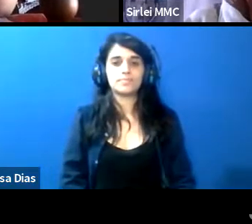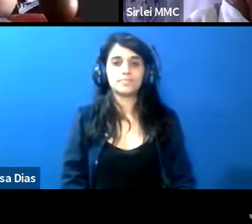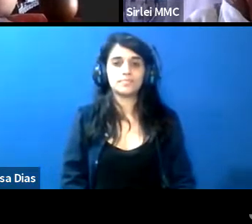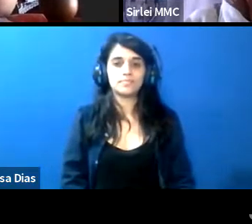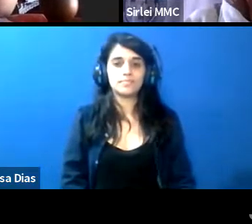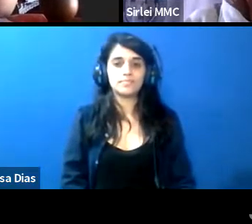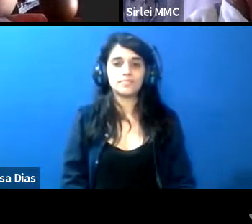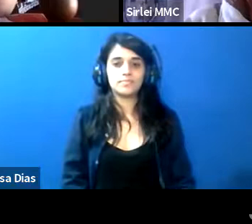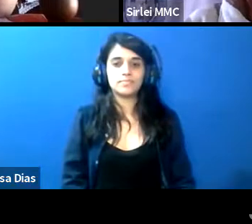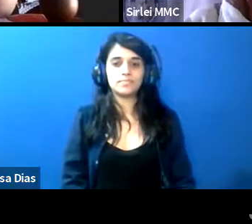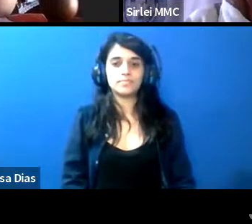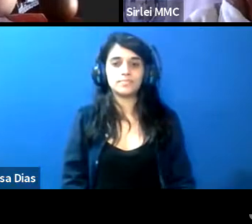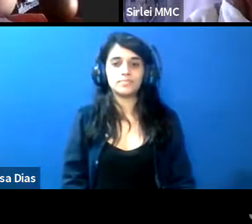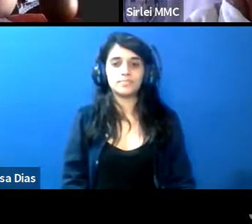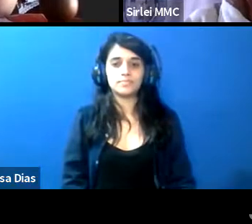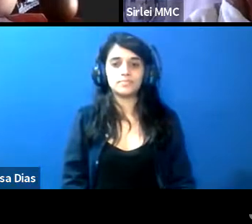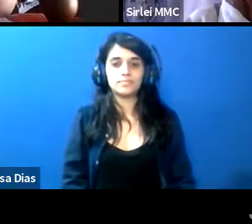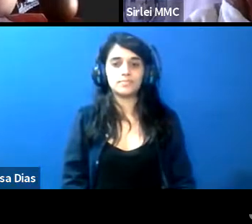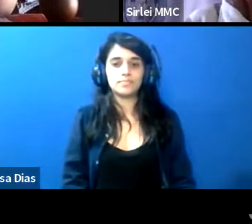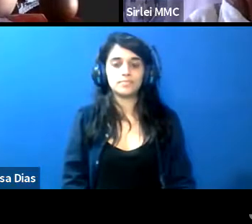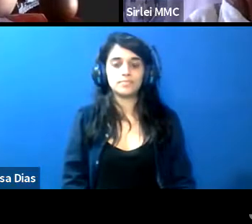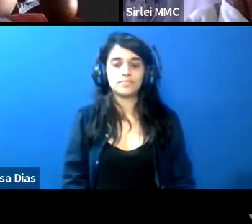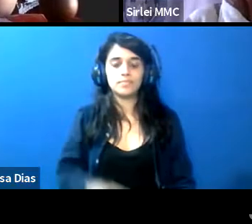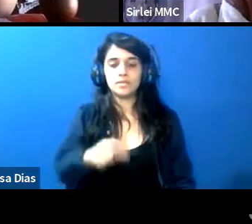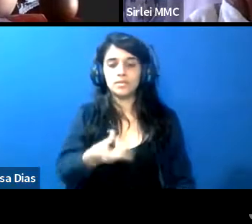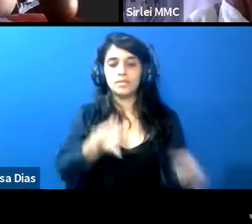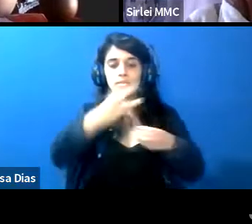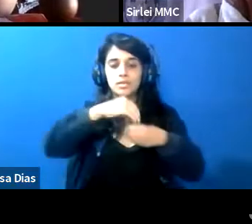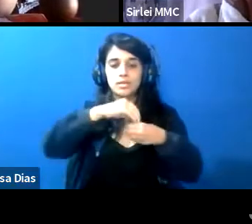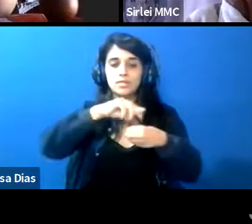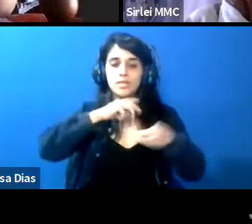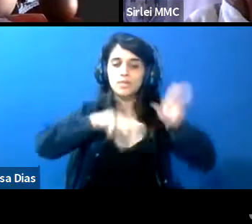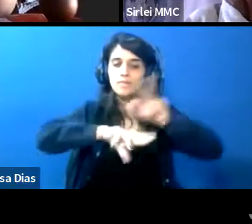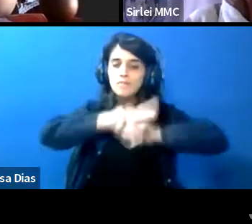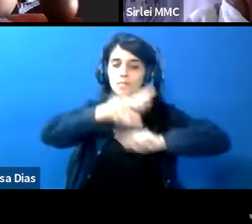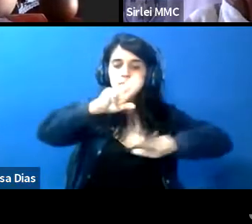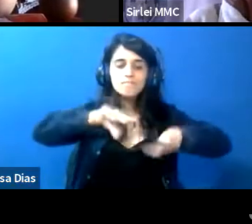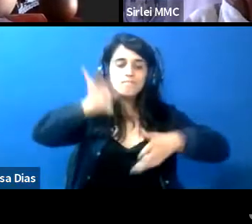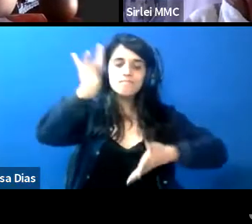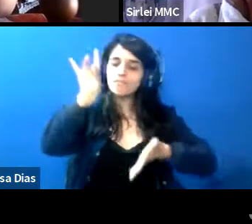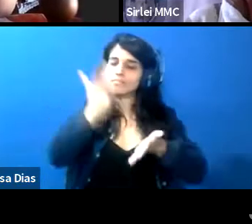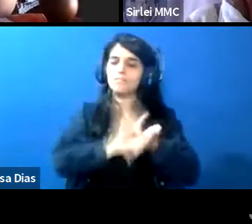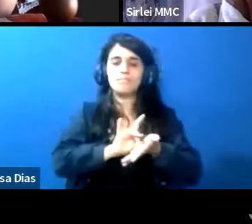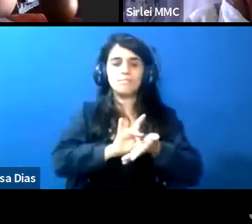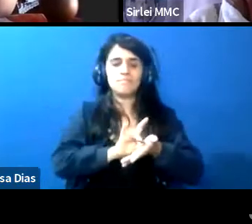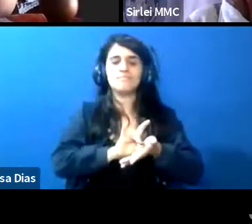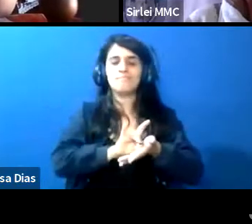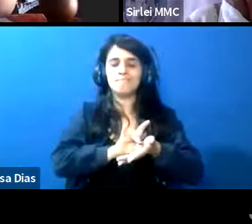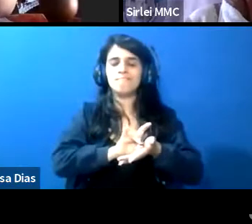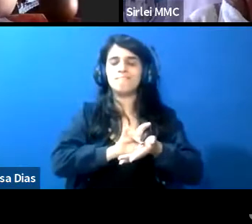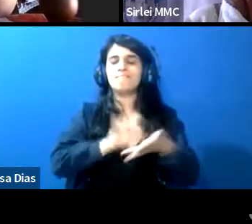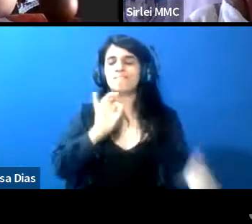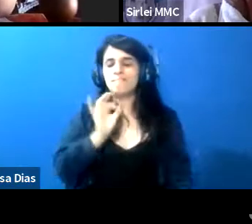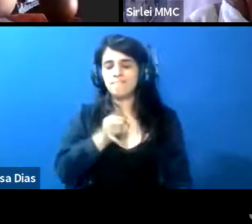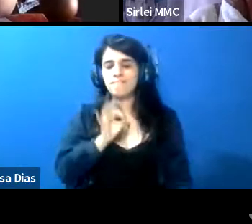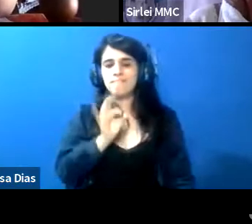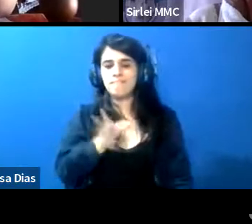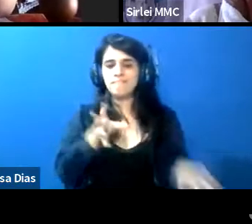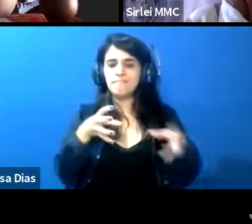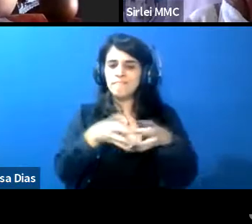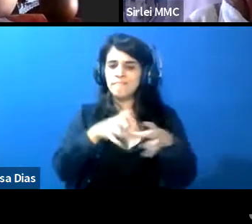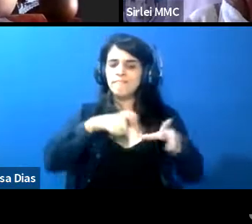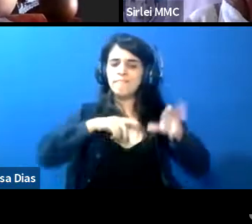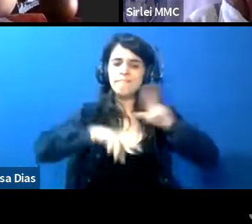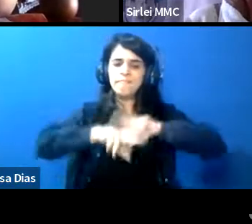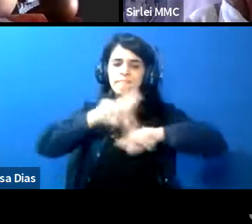ali uma pluralidade muito diversa, sabe? É muito diversificada o grupo.